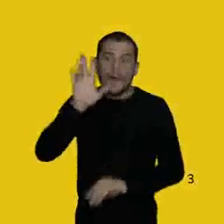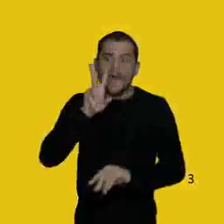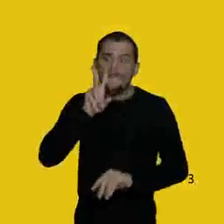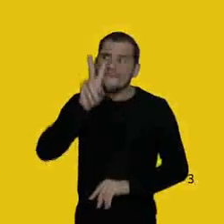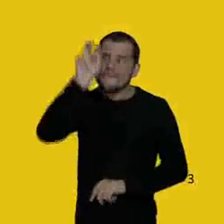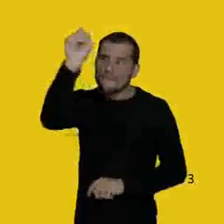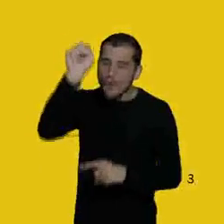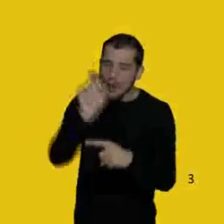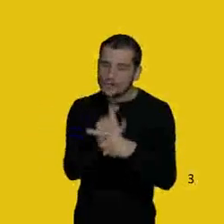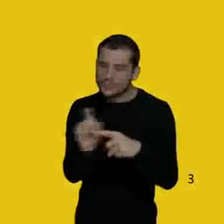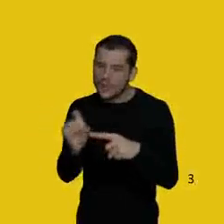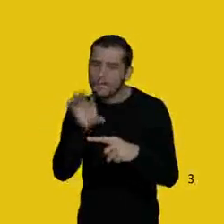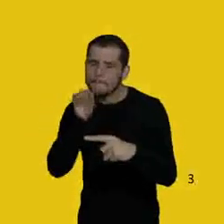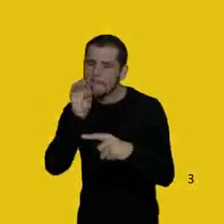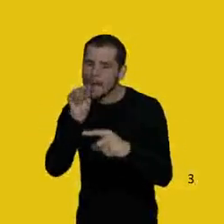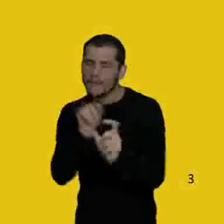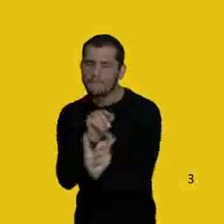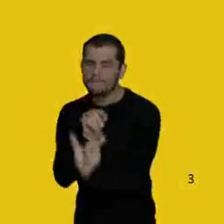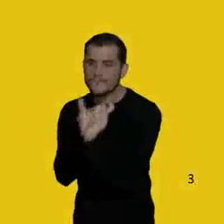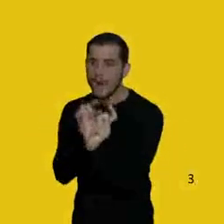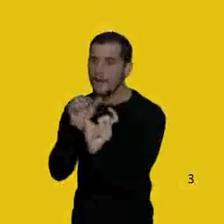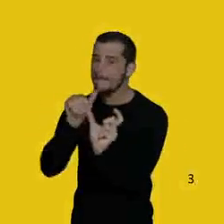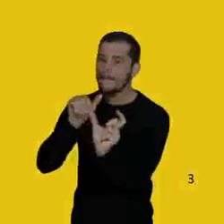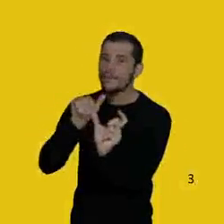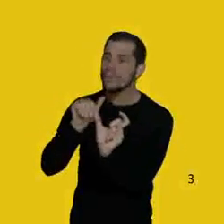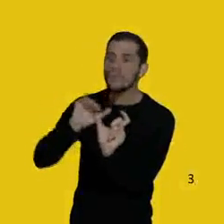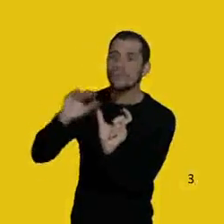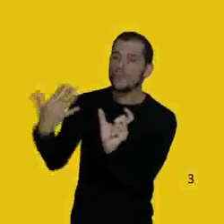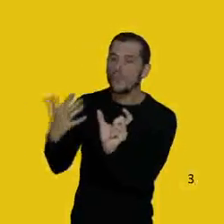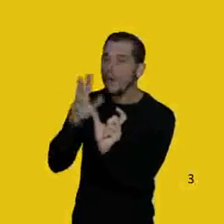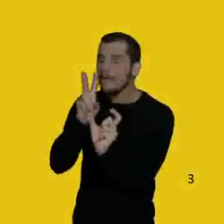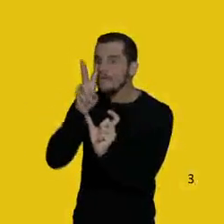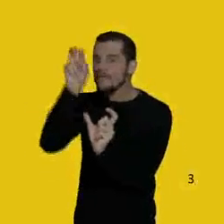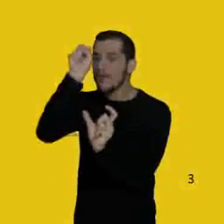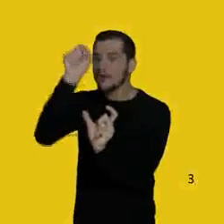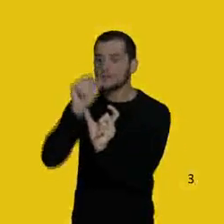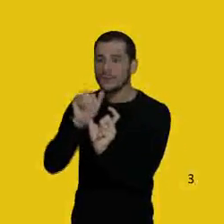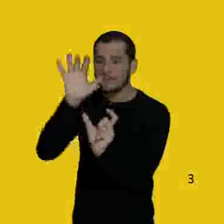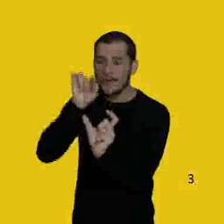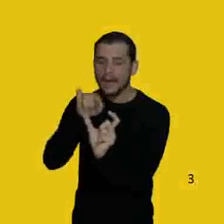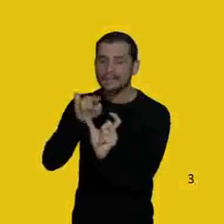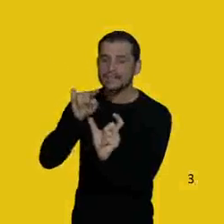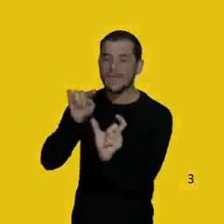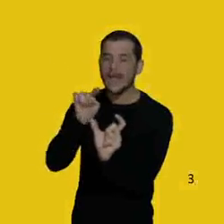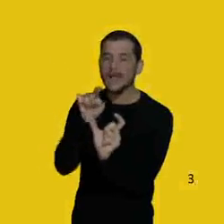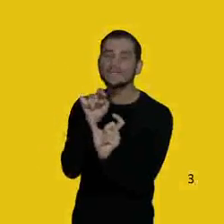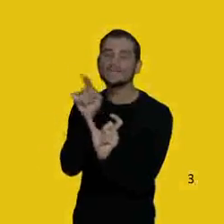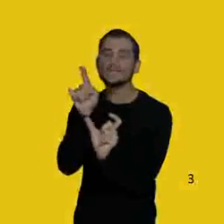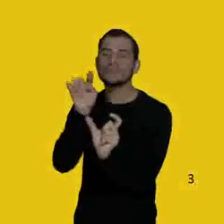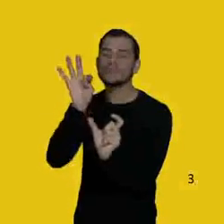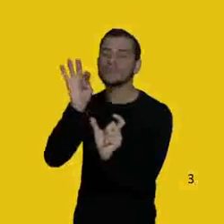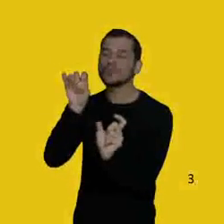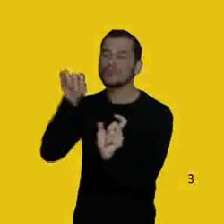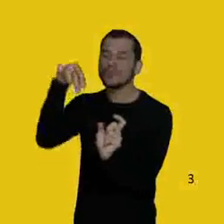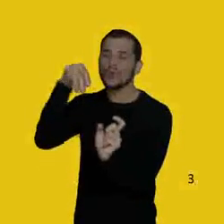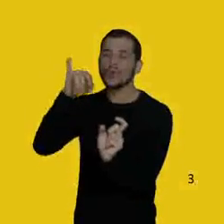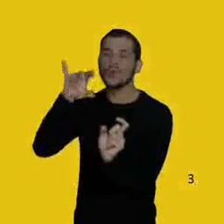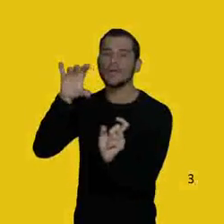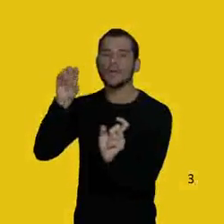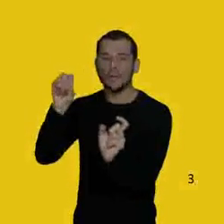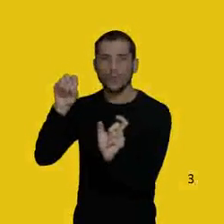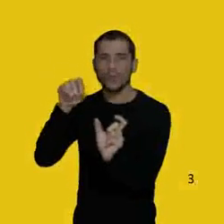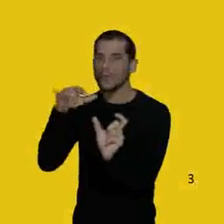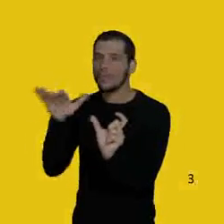um é passado outro é futuro eles têm que aprender onde tá tonicidade dessa palavra então a gente faz exercício de bater palma de